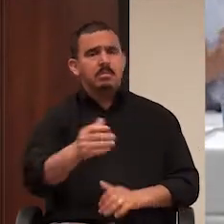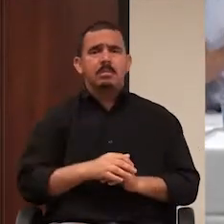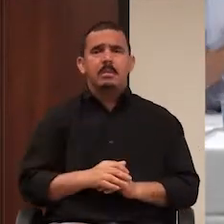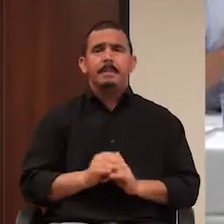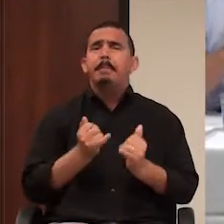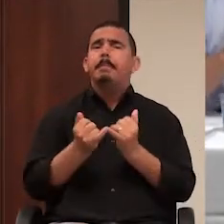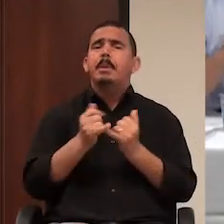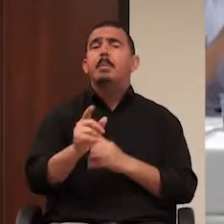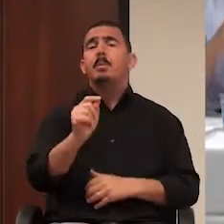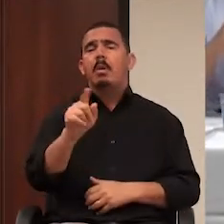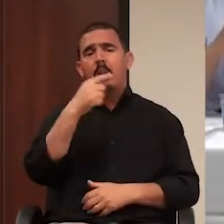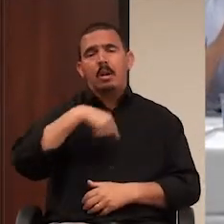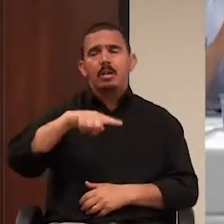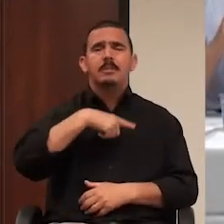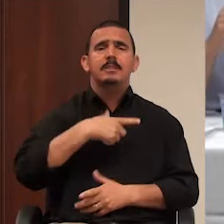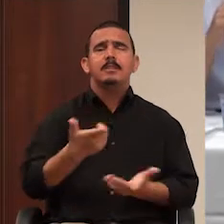ainda